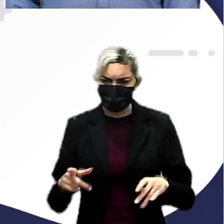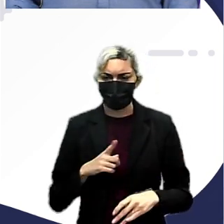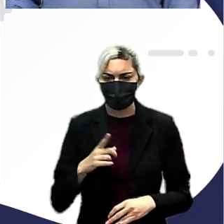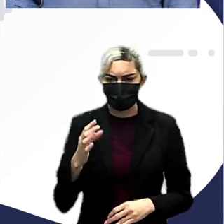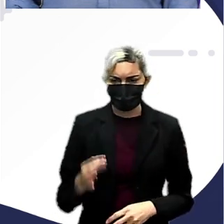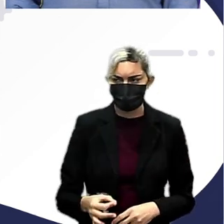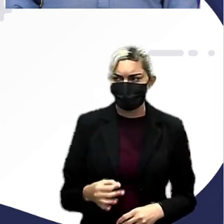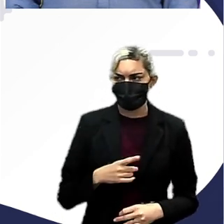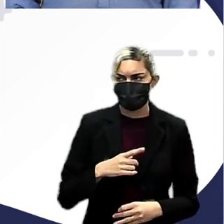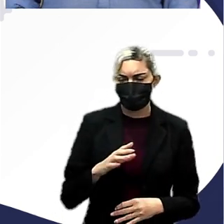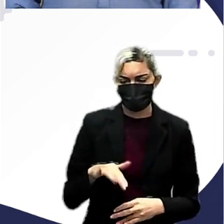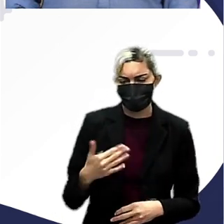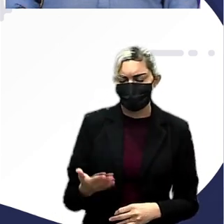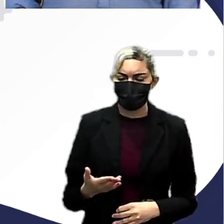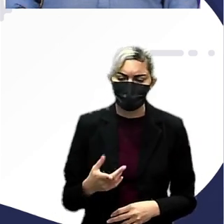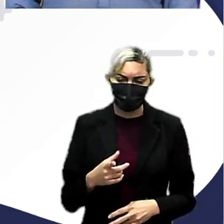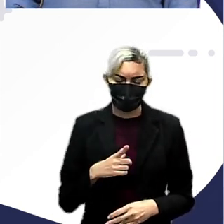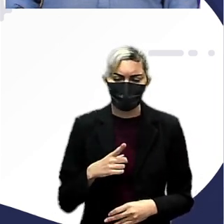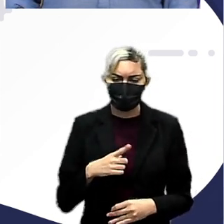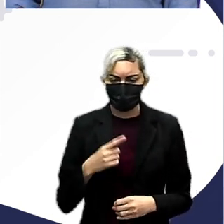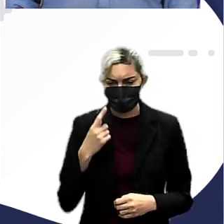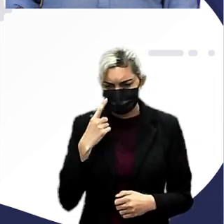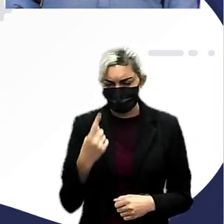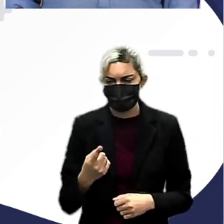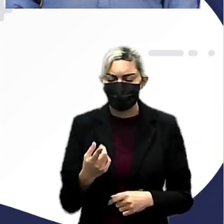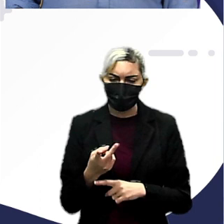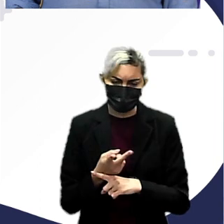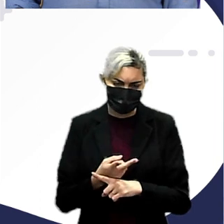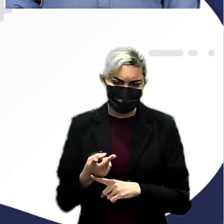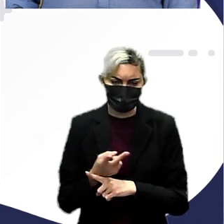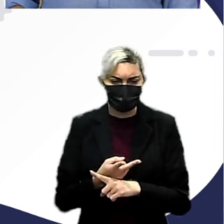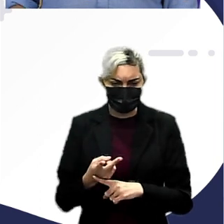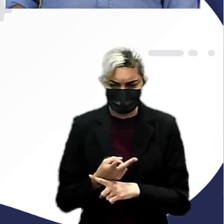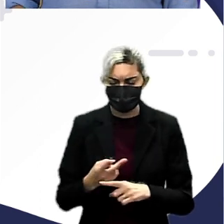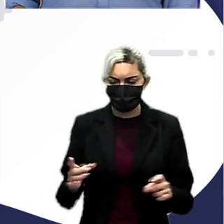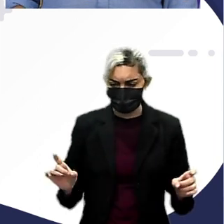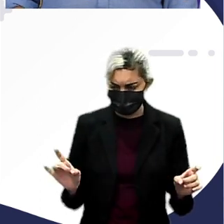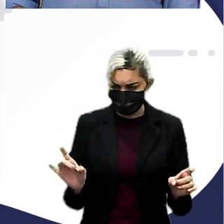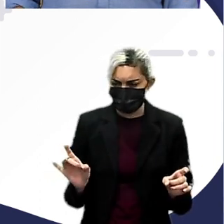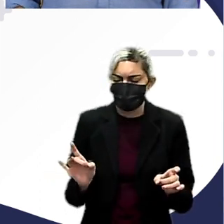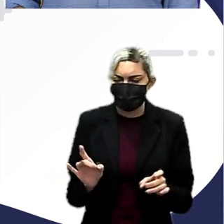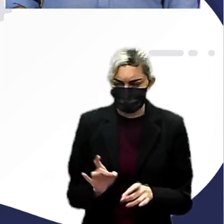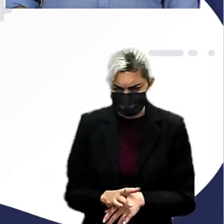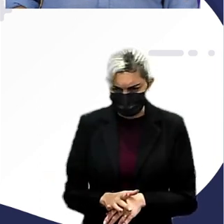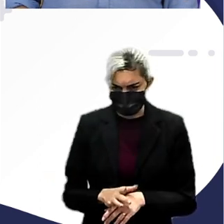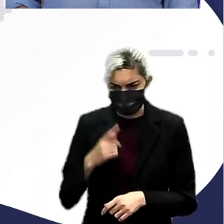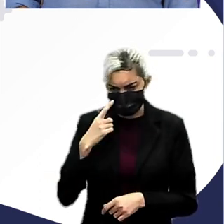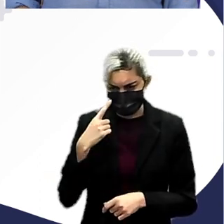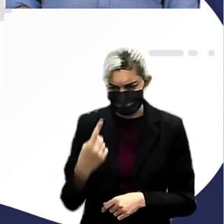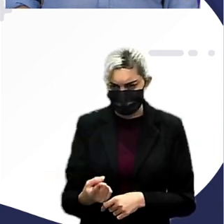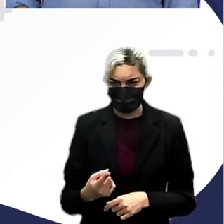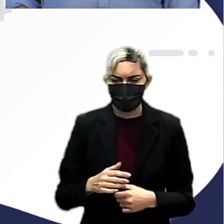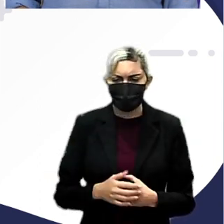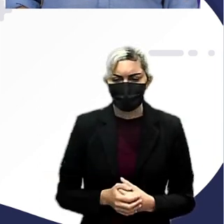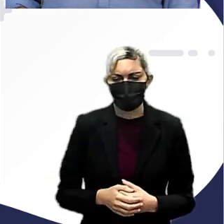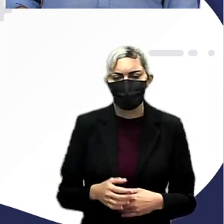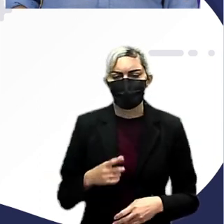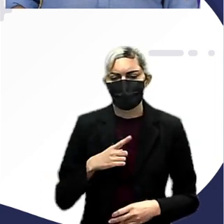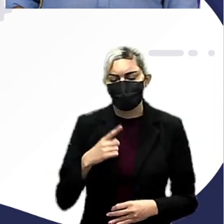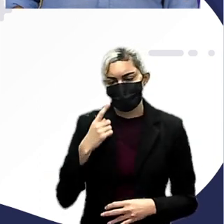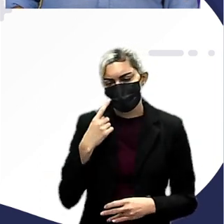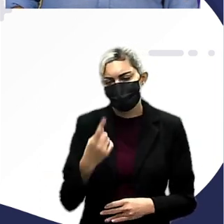certo? Então, vamos procurar fechar aqui com... Opa, eu travou